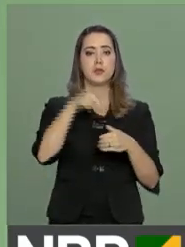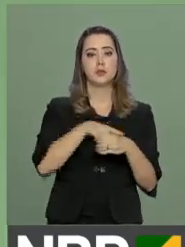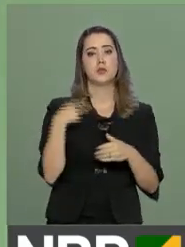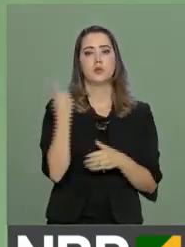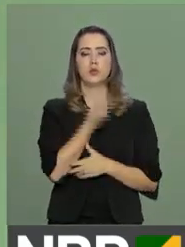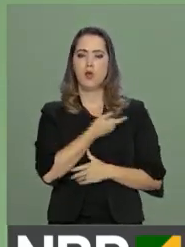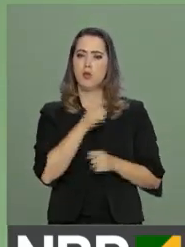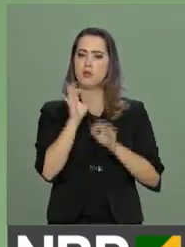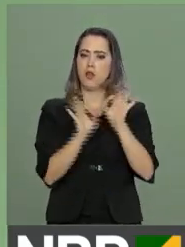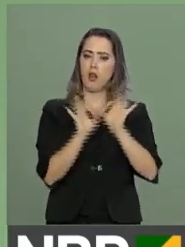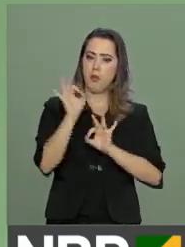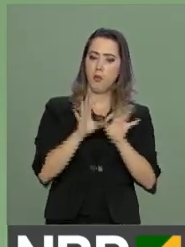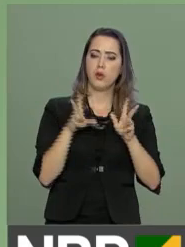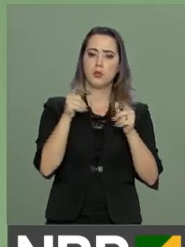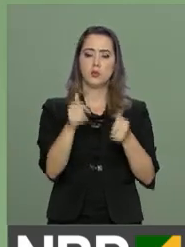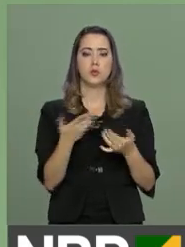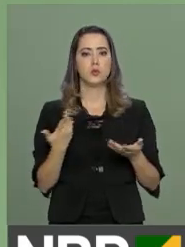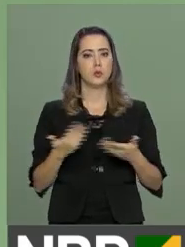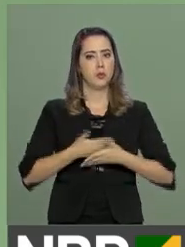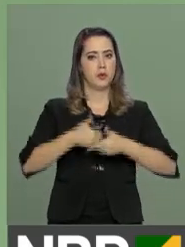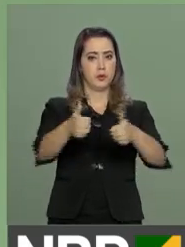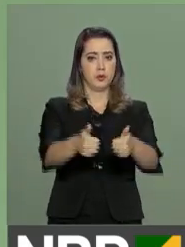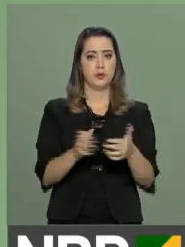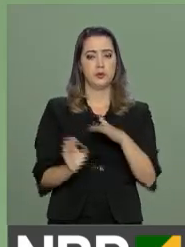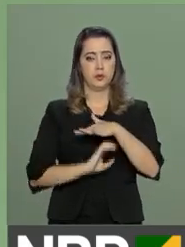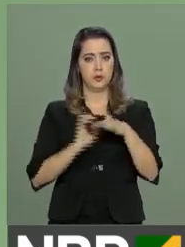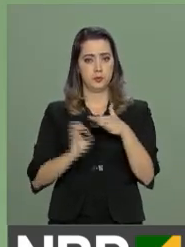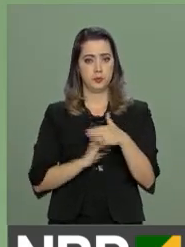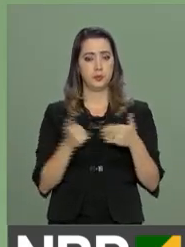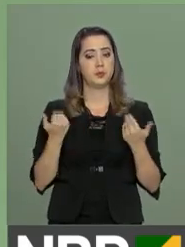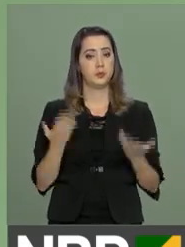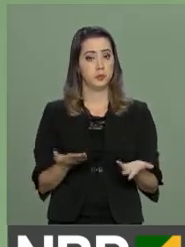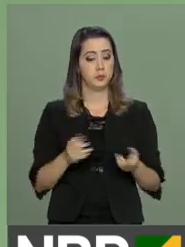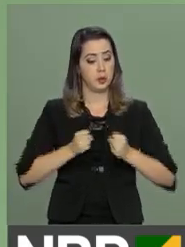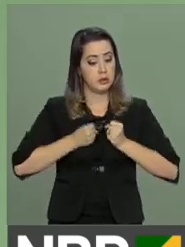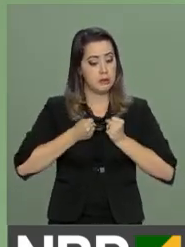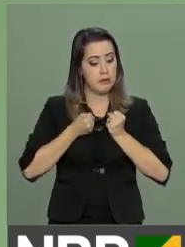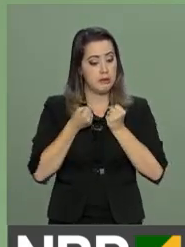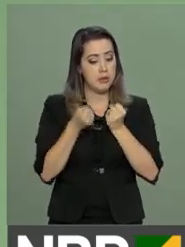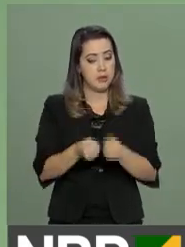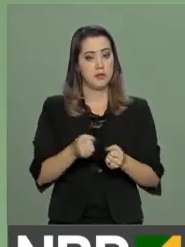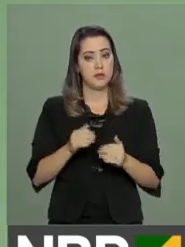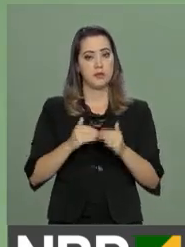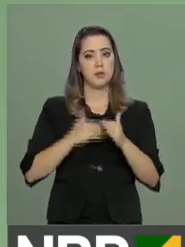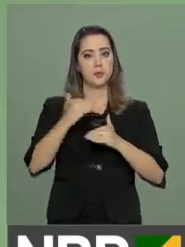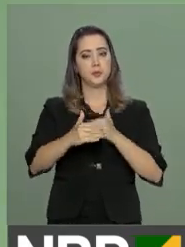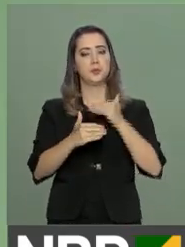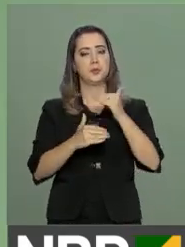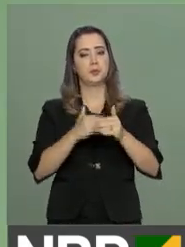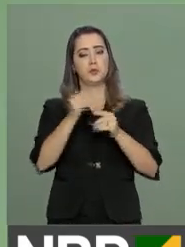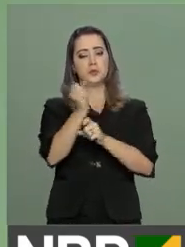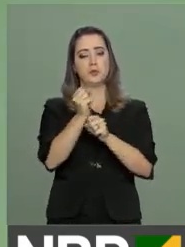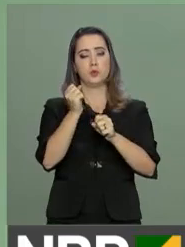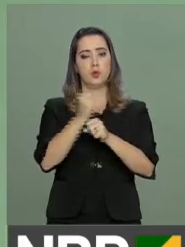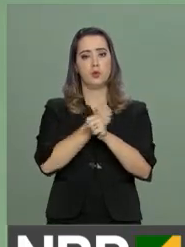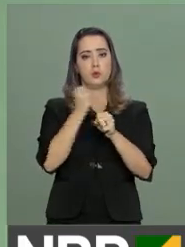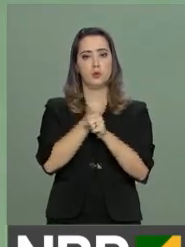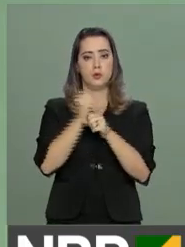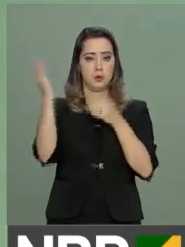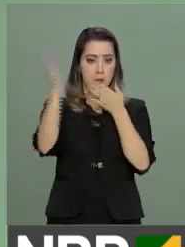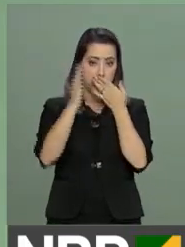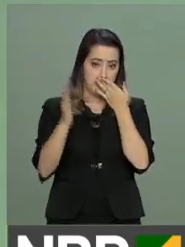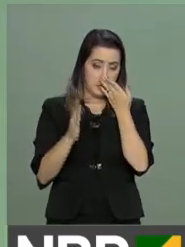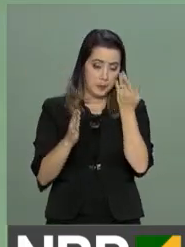conseguimos recuperar essas estatais. E nesse esforço de erguer um Brasil cada vez mais justo